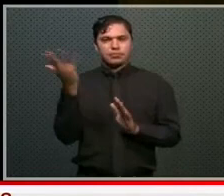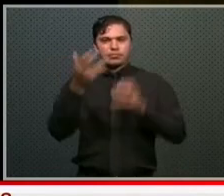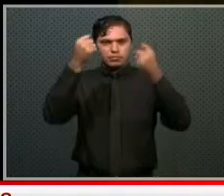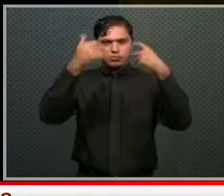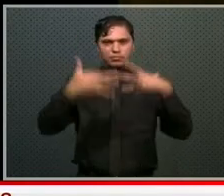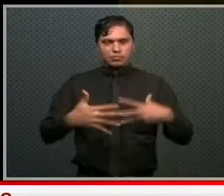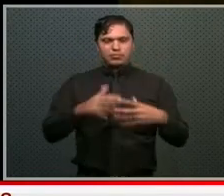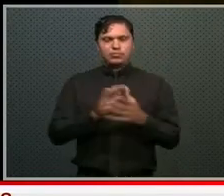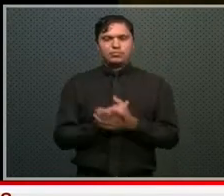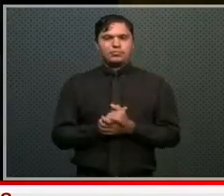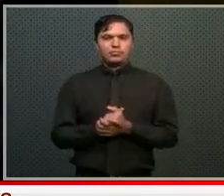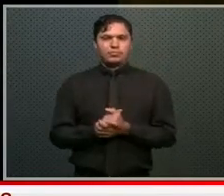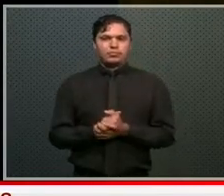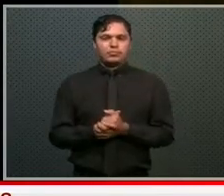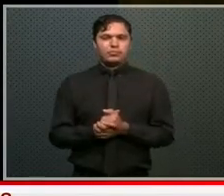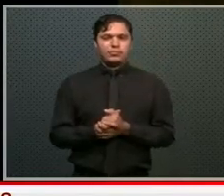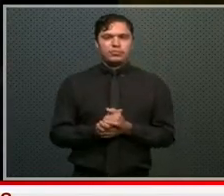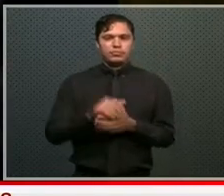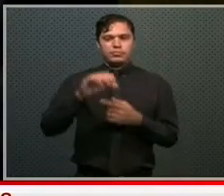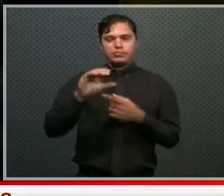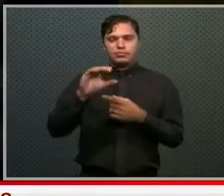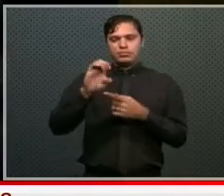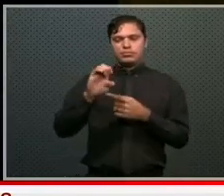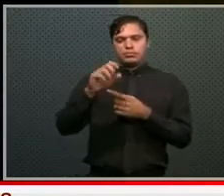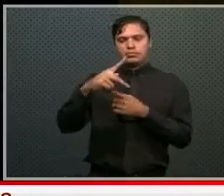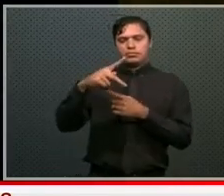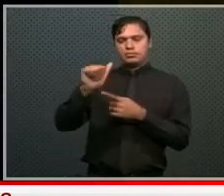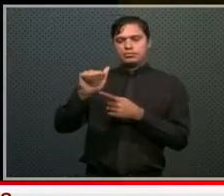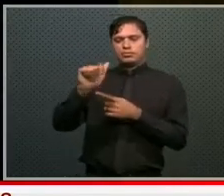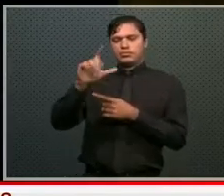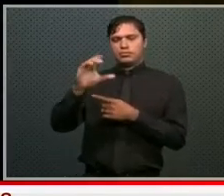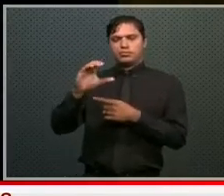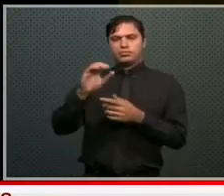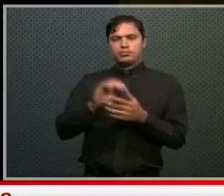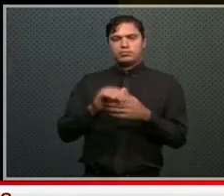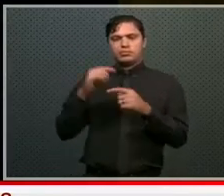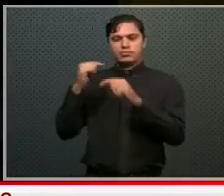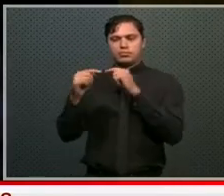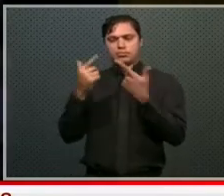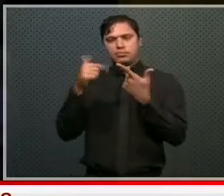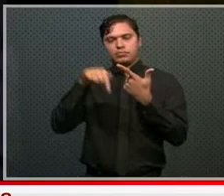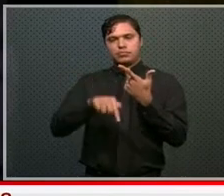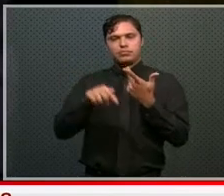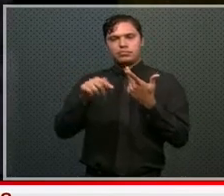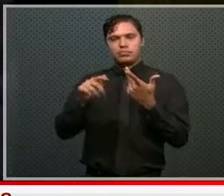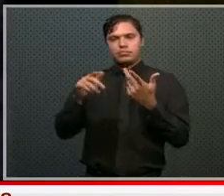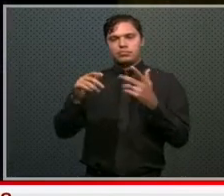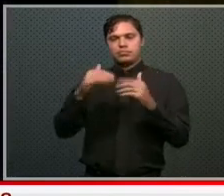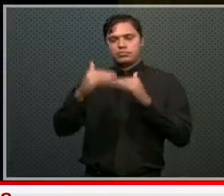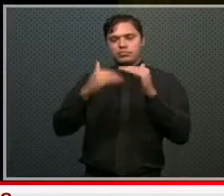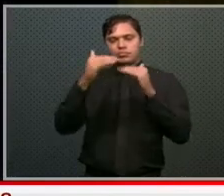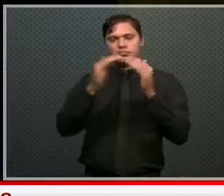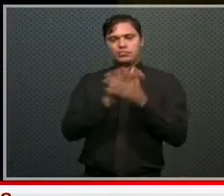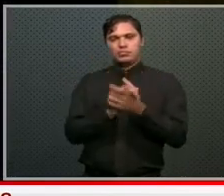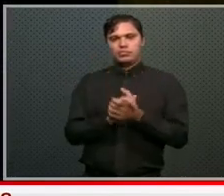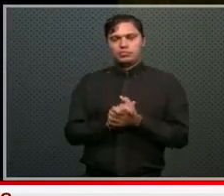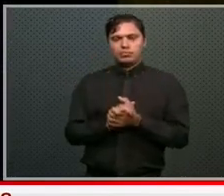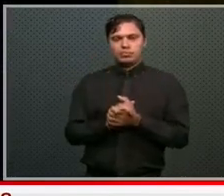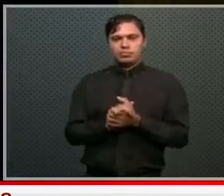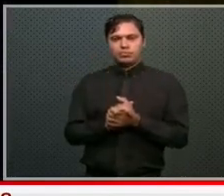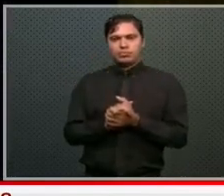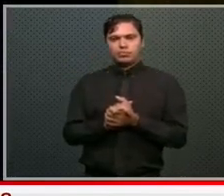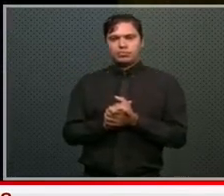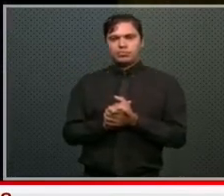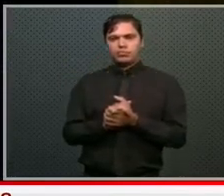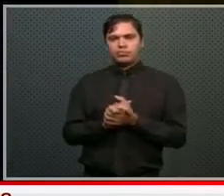e essa placa essa placa que tá uma cadeia produtiva e já quando